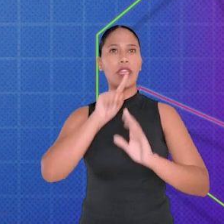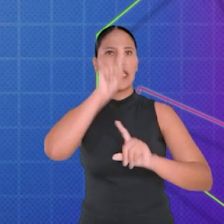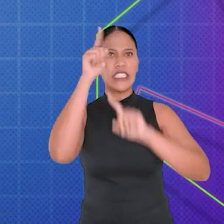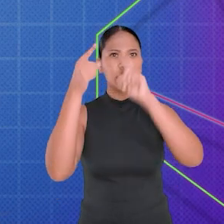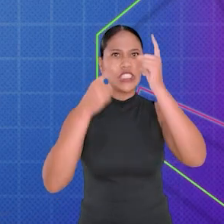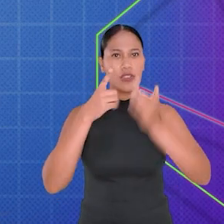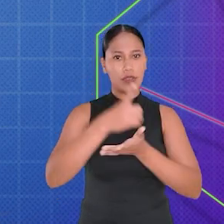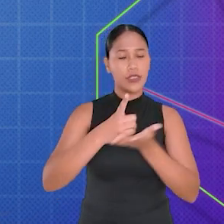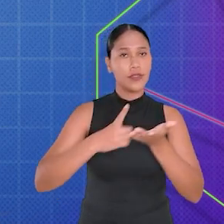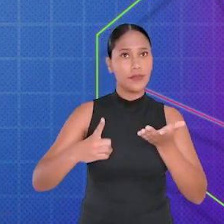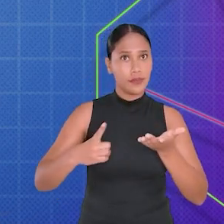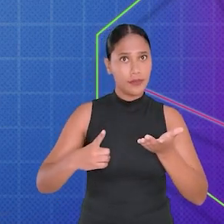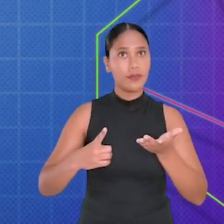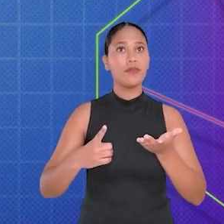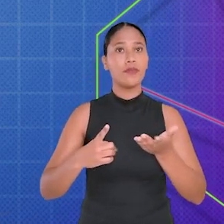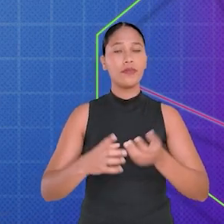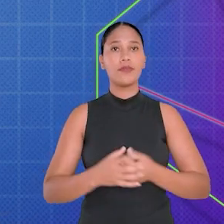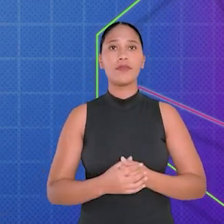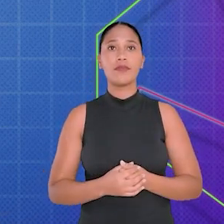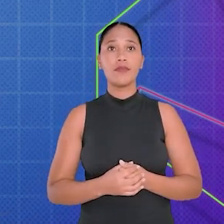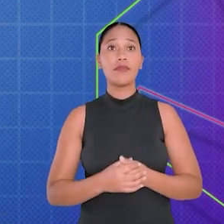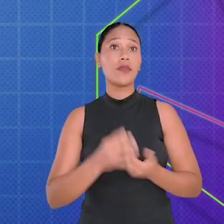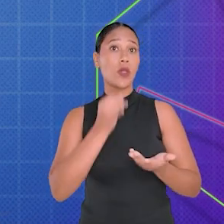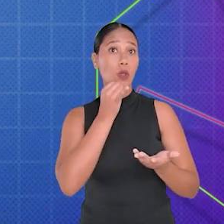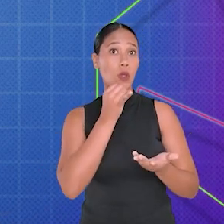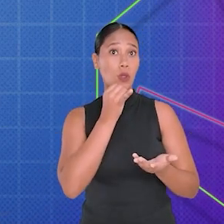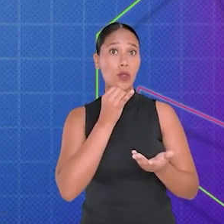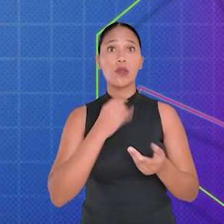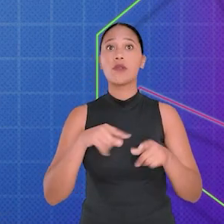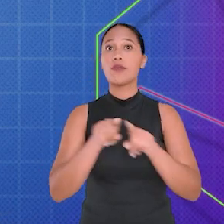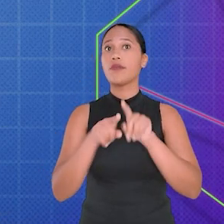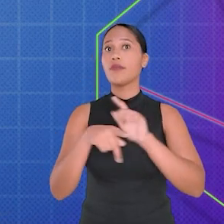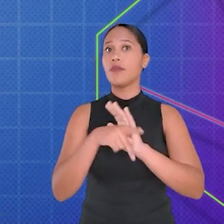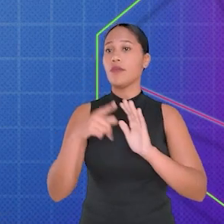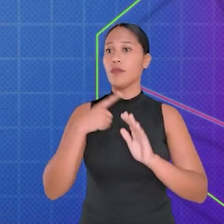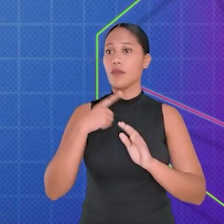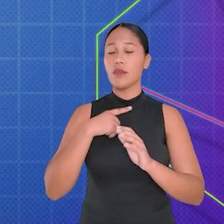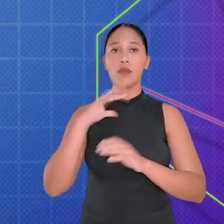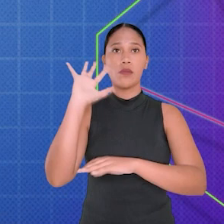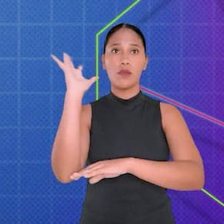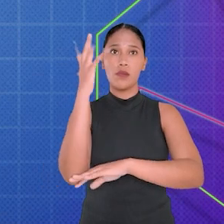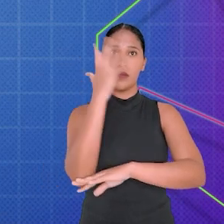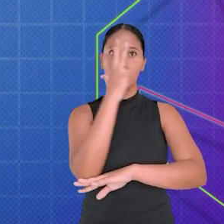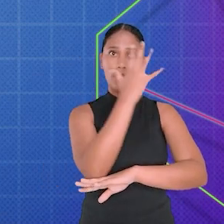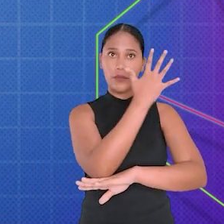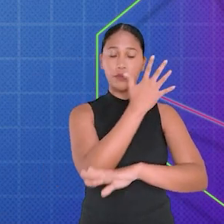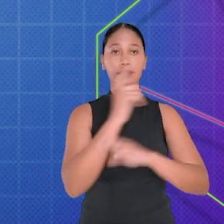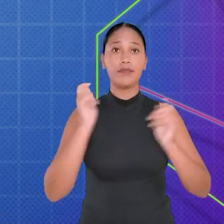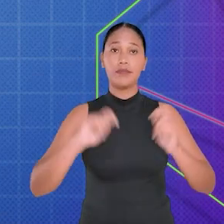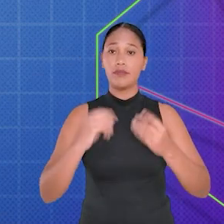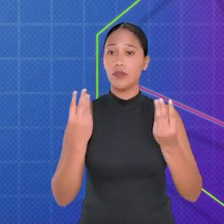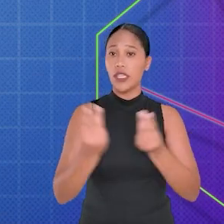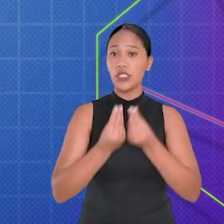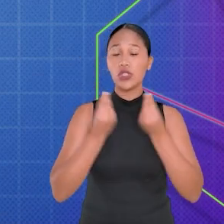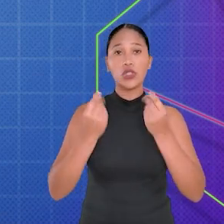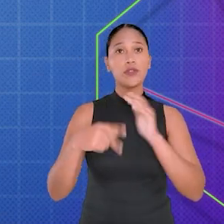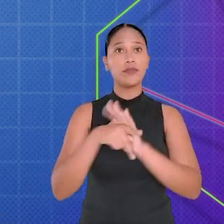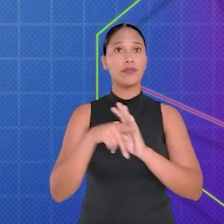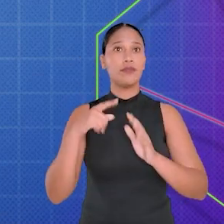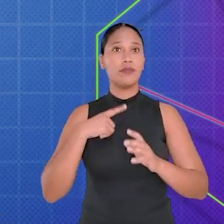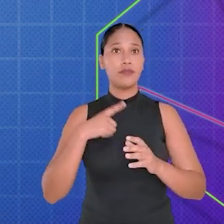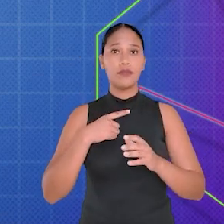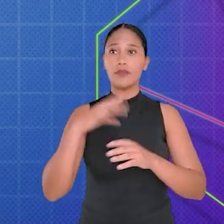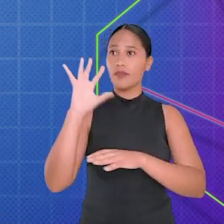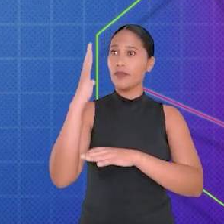visuais podem ser utilizados de forma criativa no design gráfico de jogos eletrônicos. Por exemplo, um jogo que se passa em uma floresta